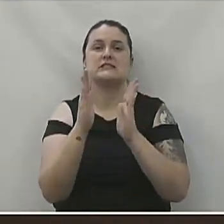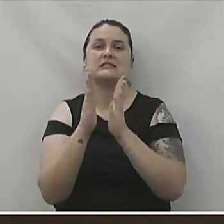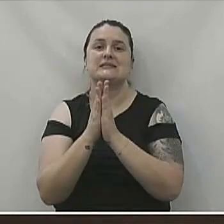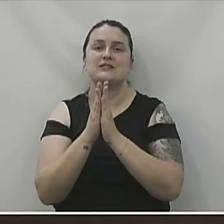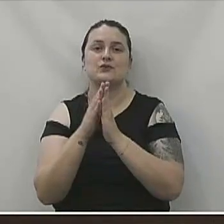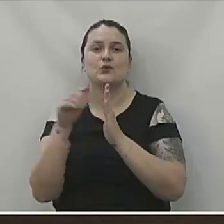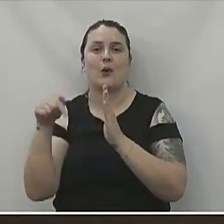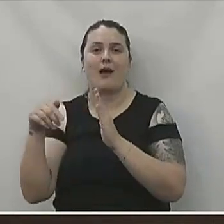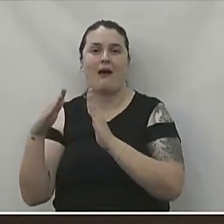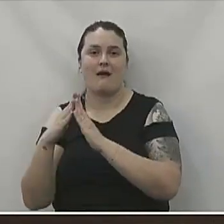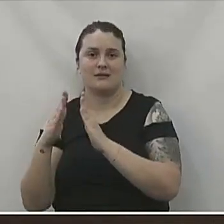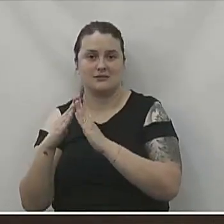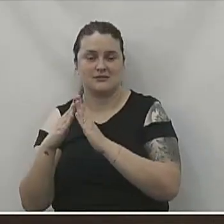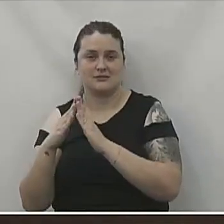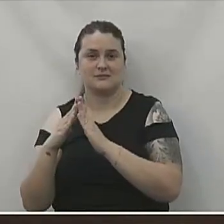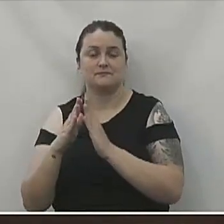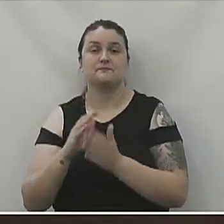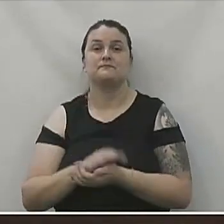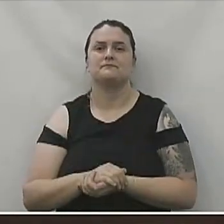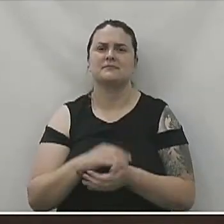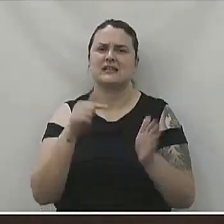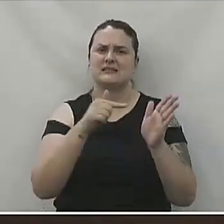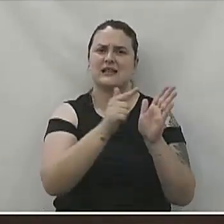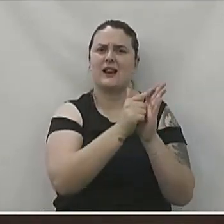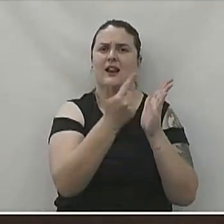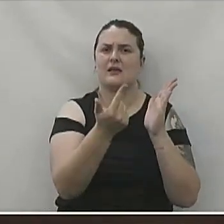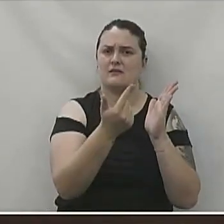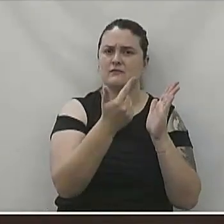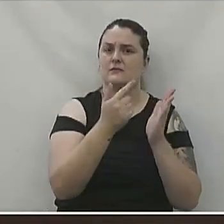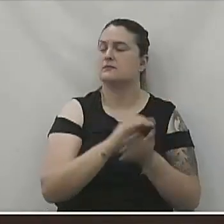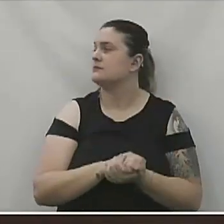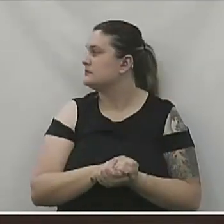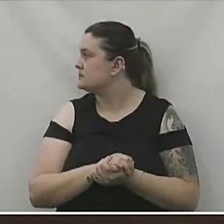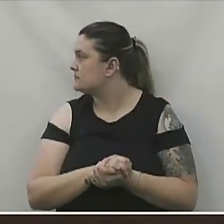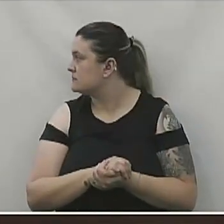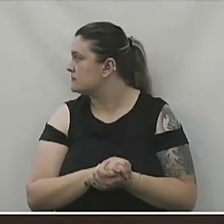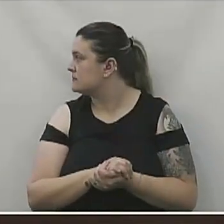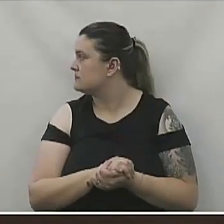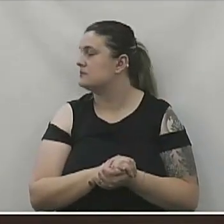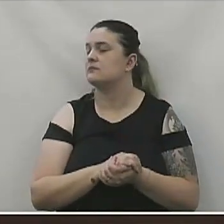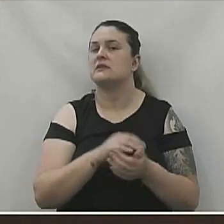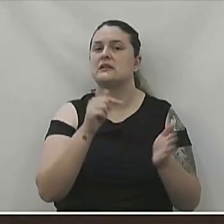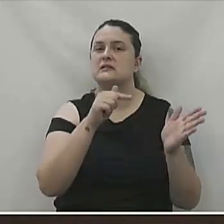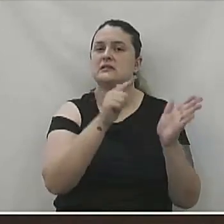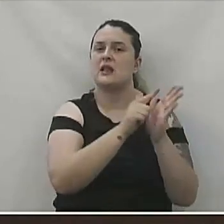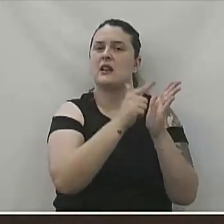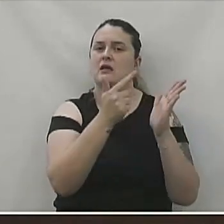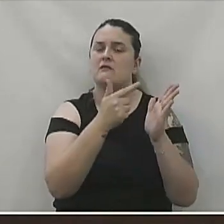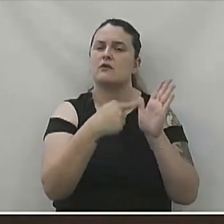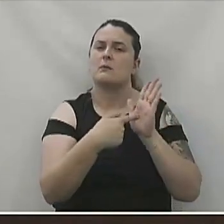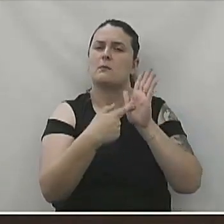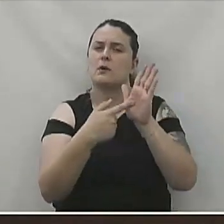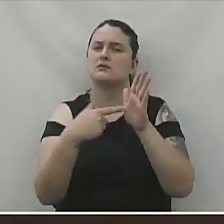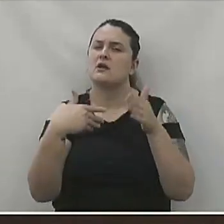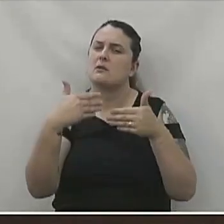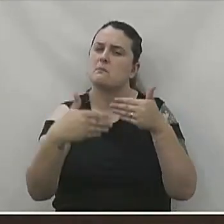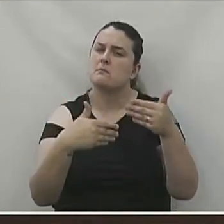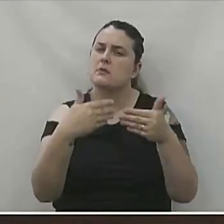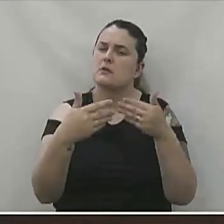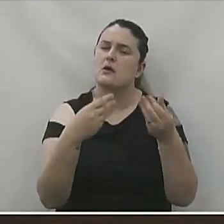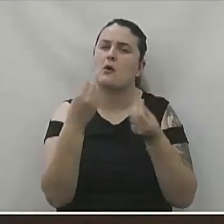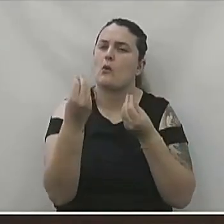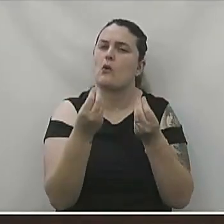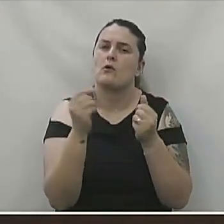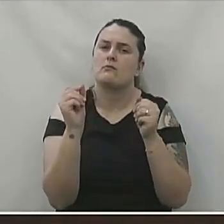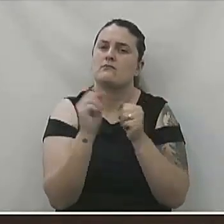Santos de casa esse livro ele é trás é toda a trajetória de como que